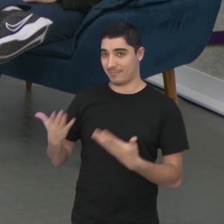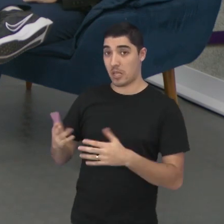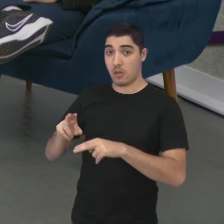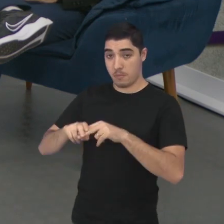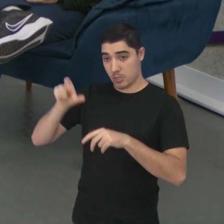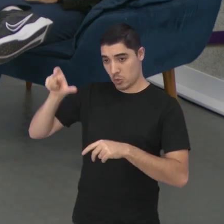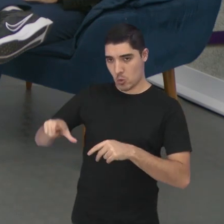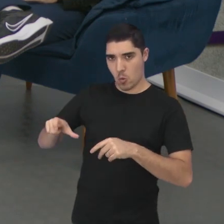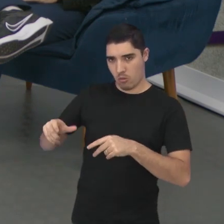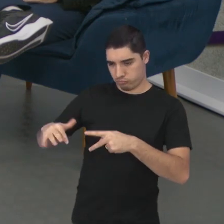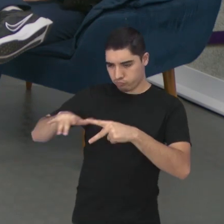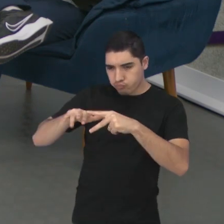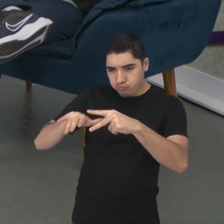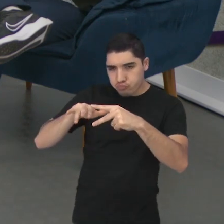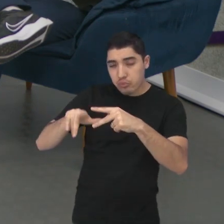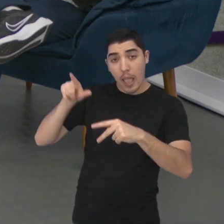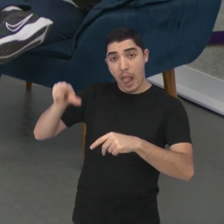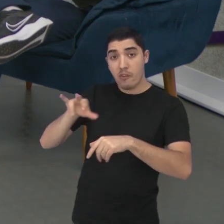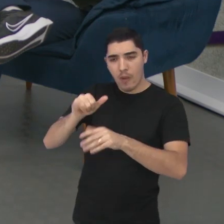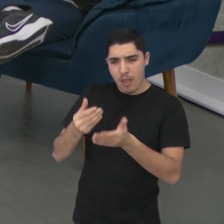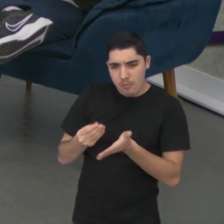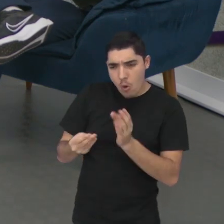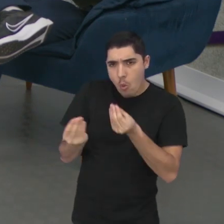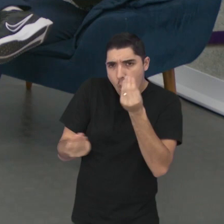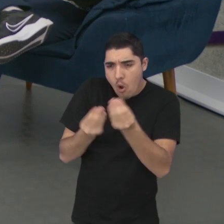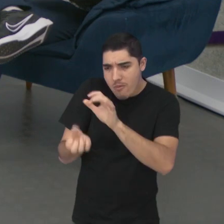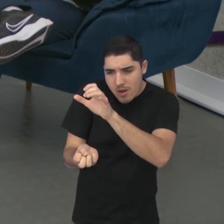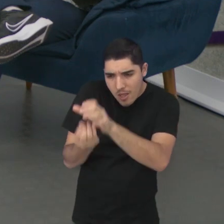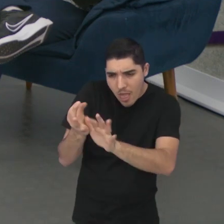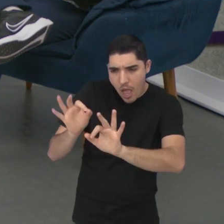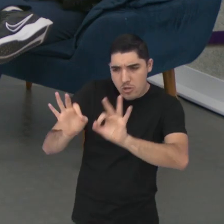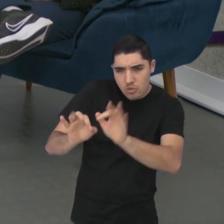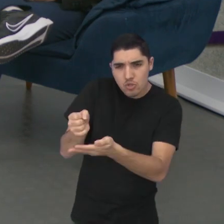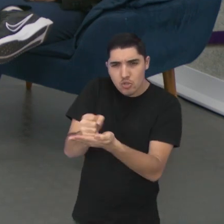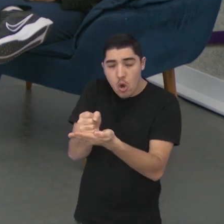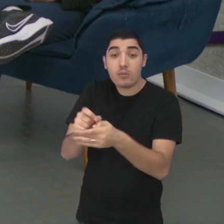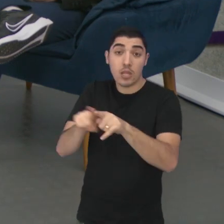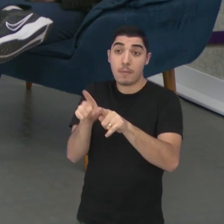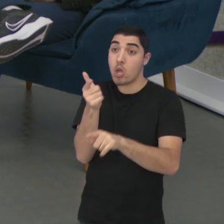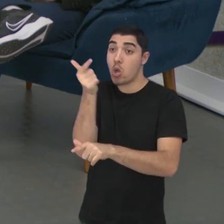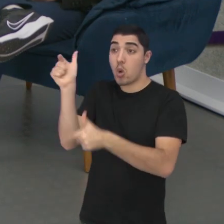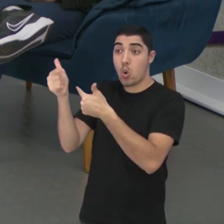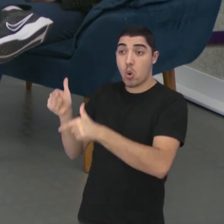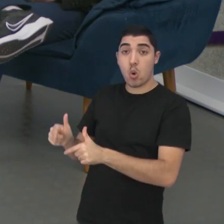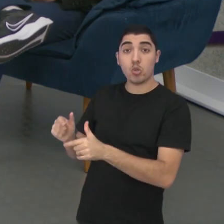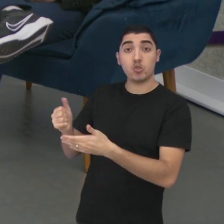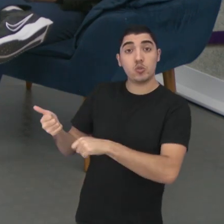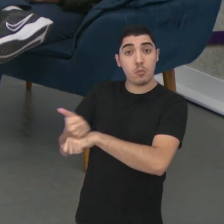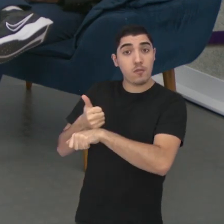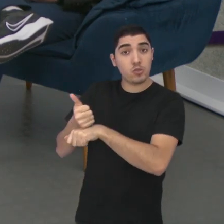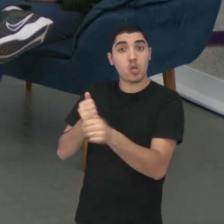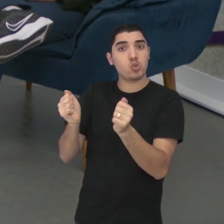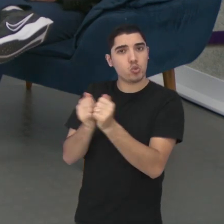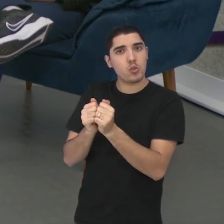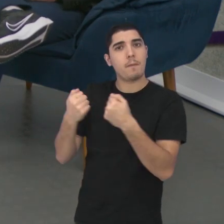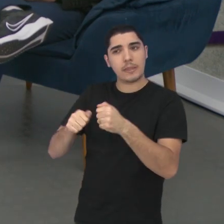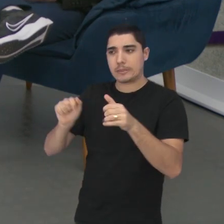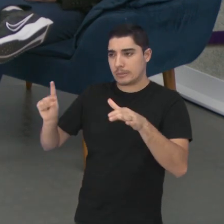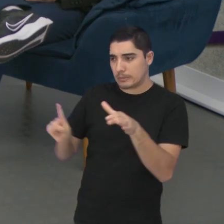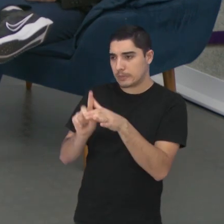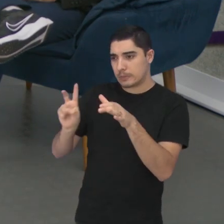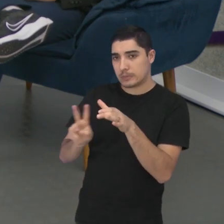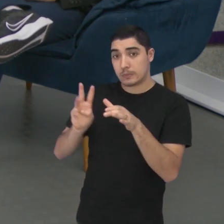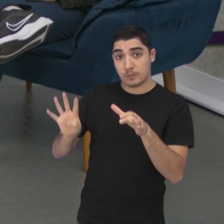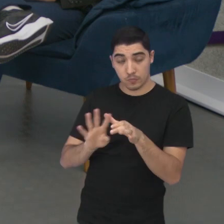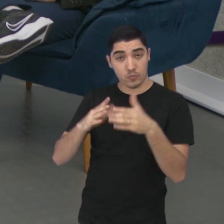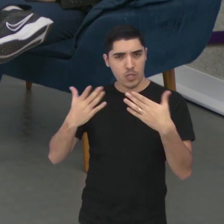funcionamento da melhor forma possível, mas também existem os designers e outros profissionais ali envolvidos nesse projeto. E